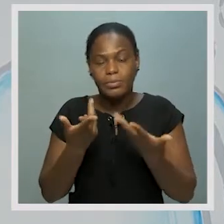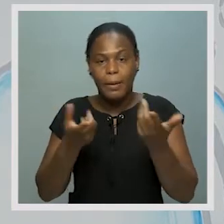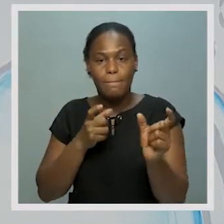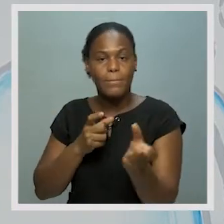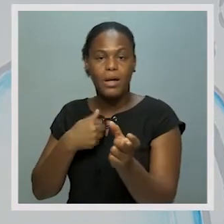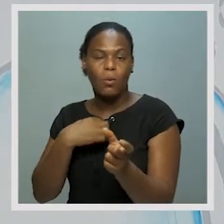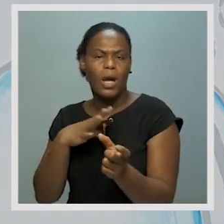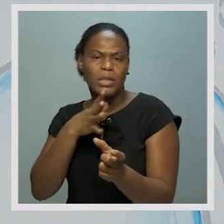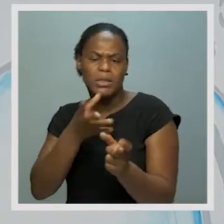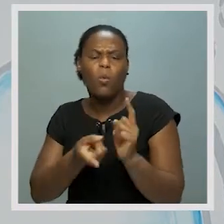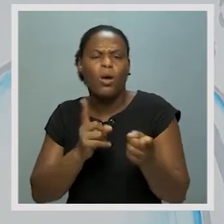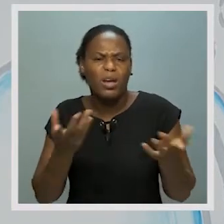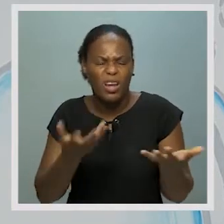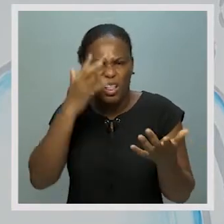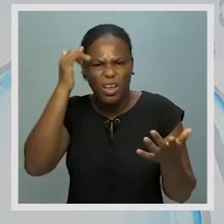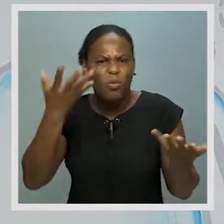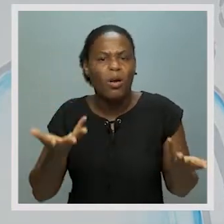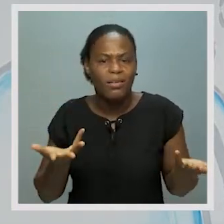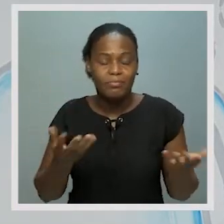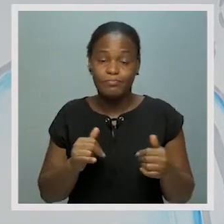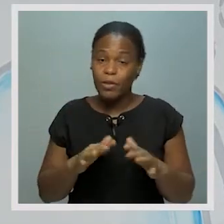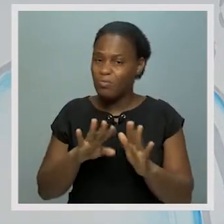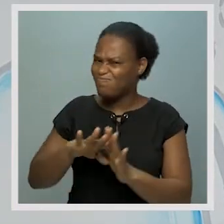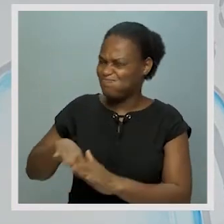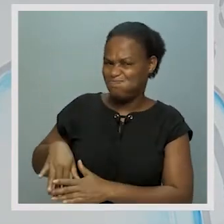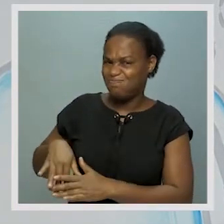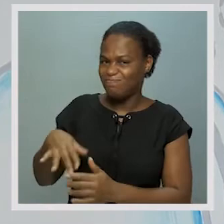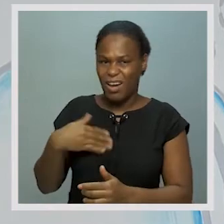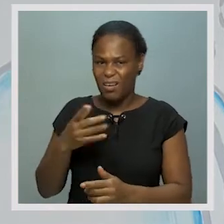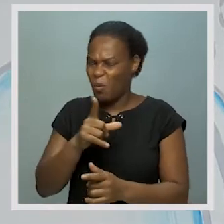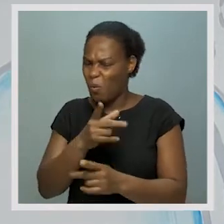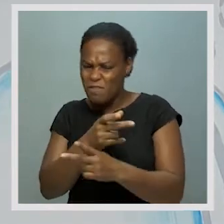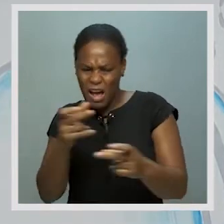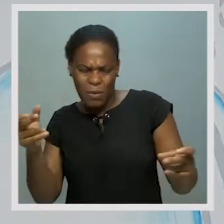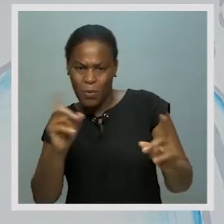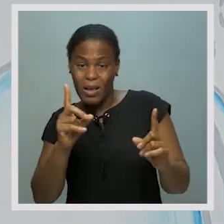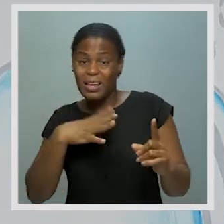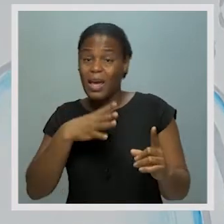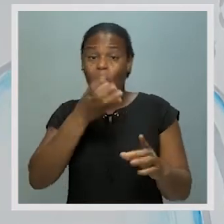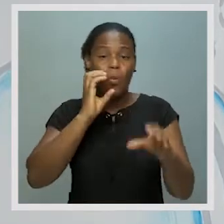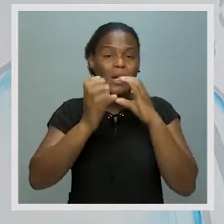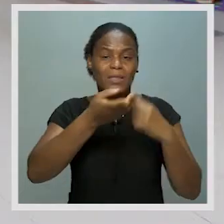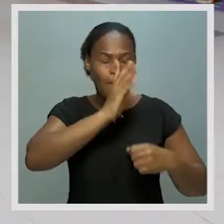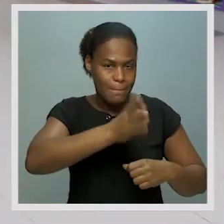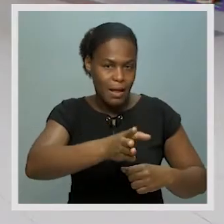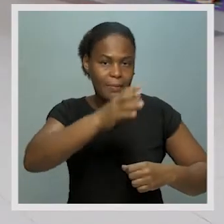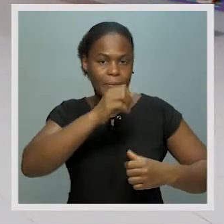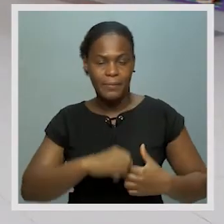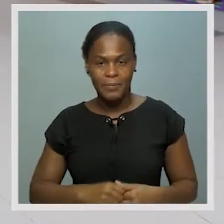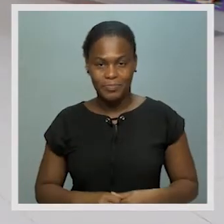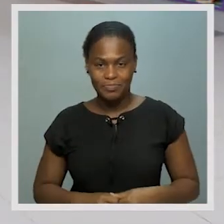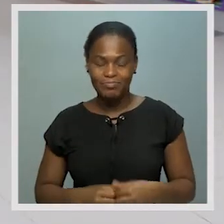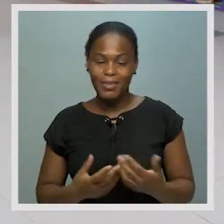àquilo que eu quero dizer. Então, evitemos essas coisas quando queremos que uma comunicação seja mais prática. Então,